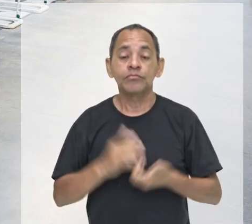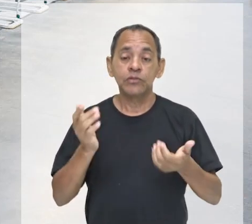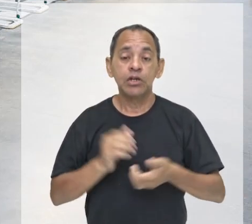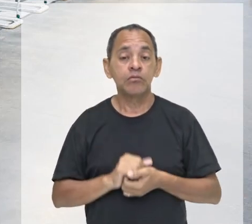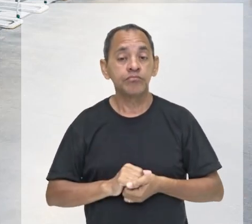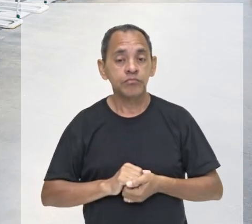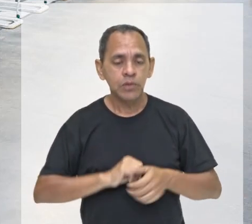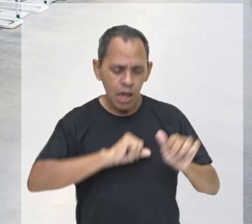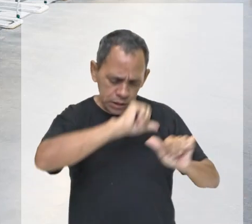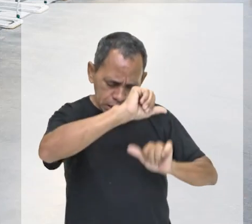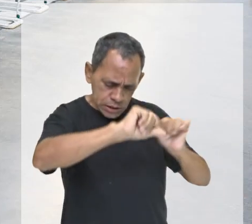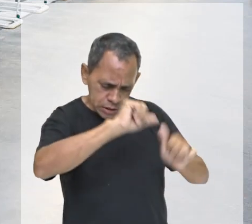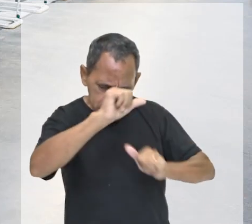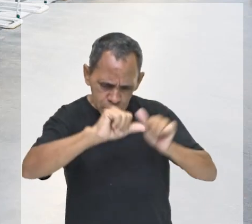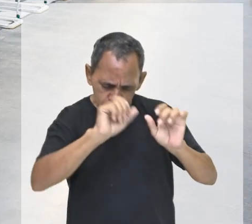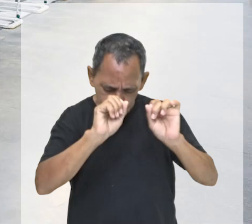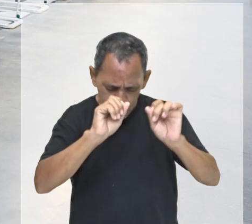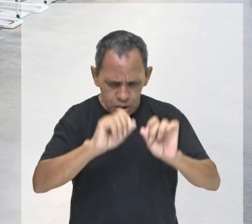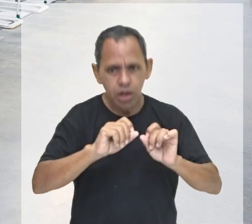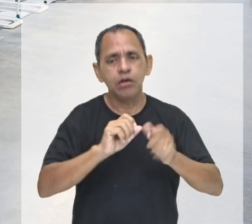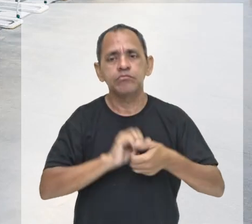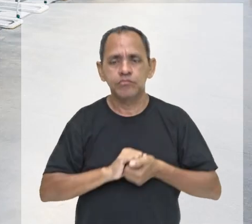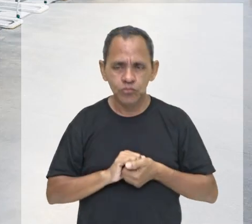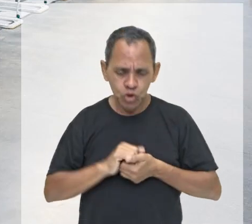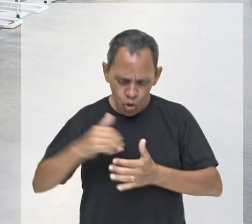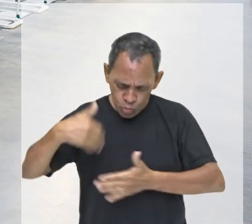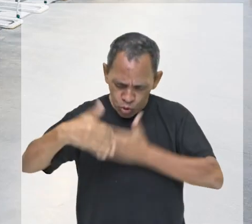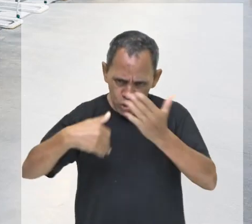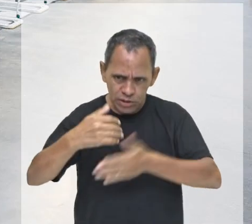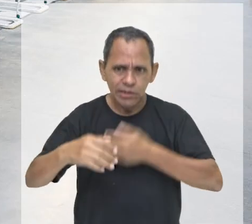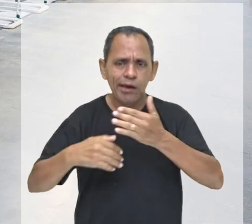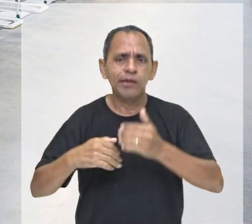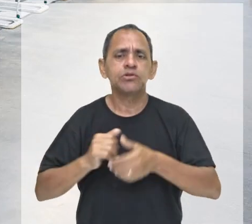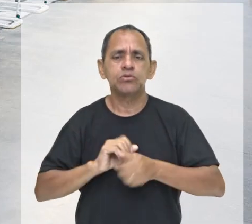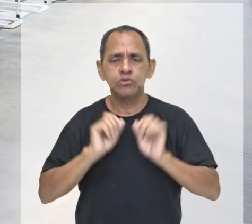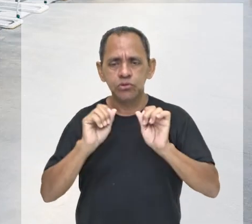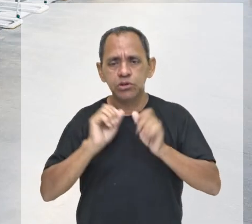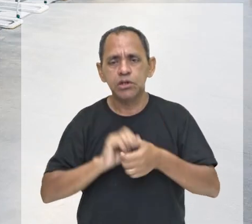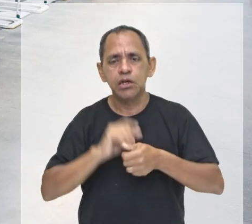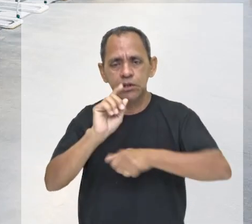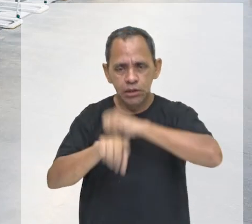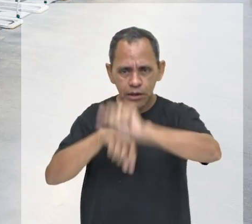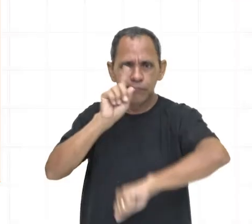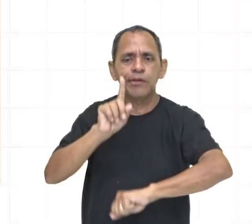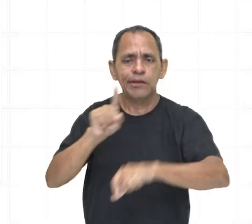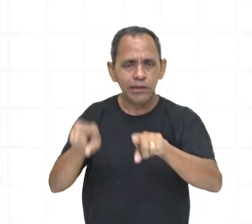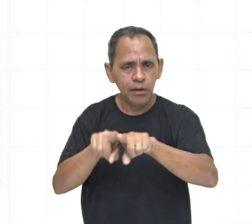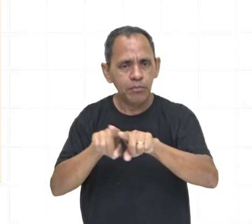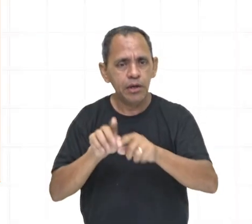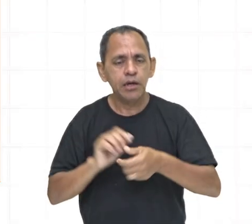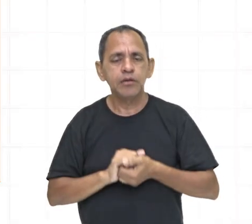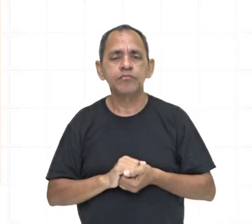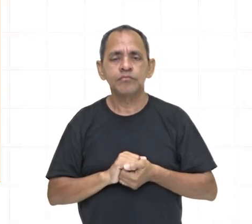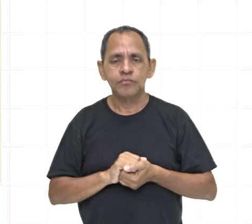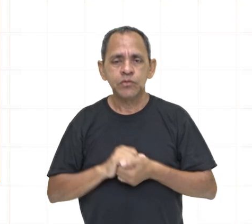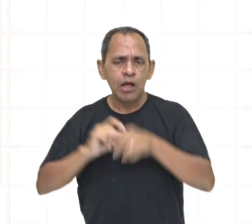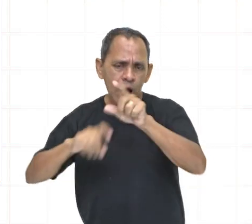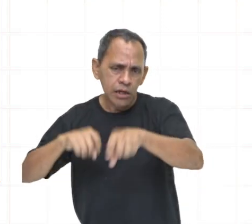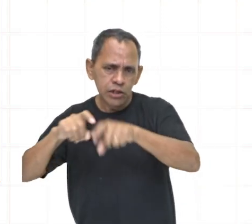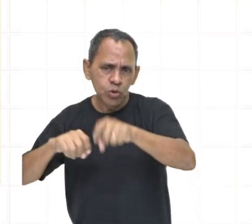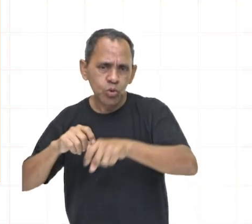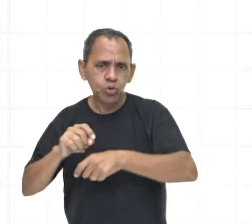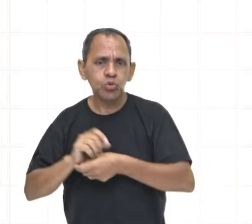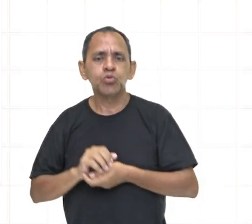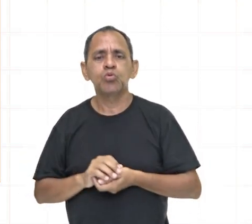de desenvolvimento aí da agricultura, vamos ter aí também a agricultura de precisão, né?